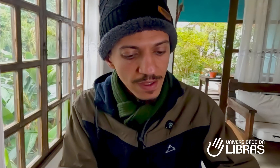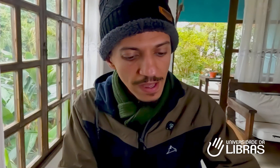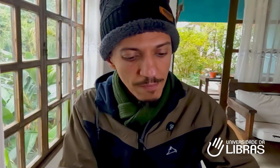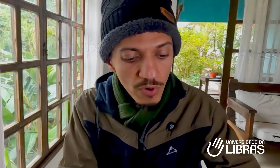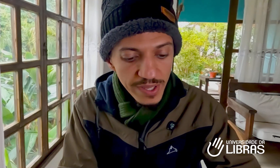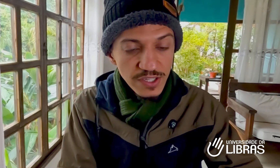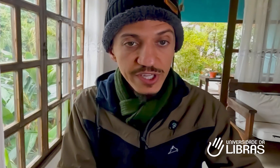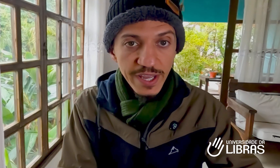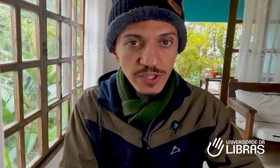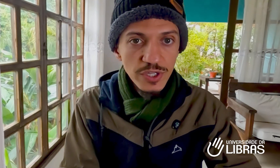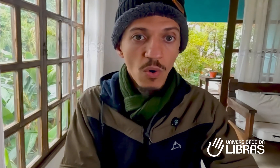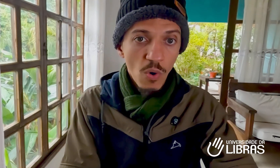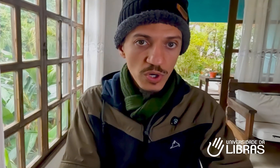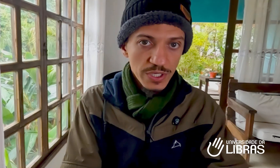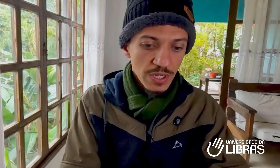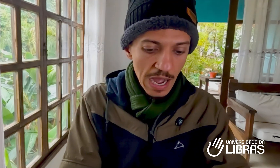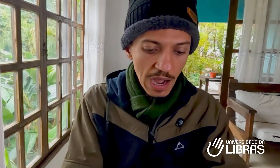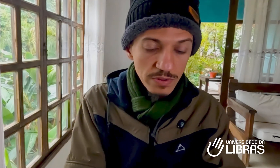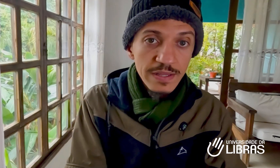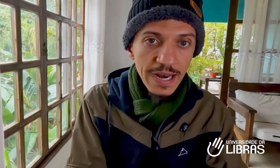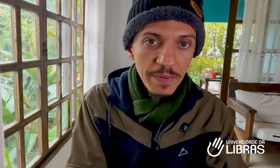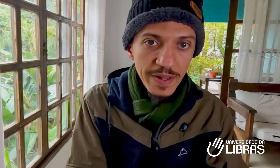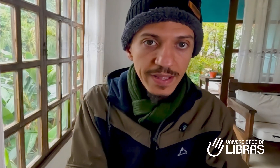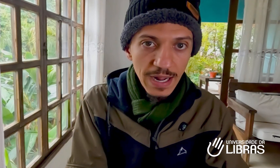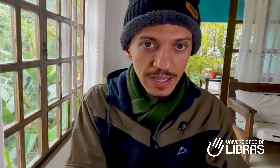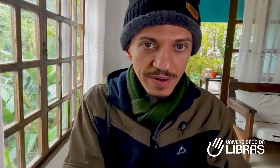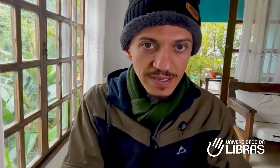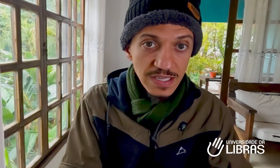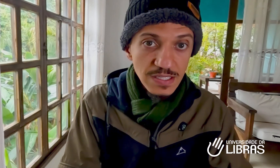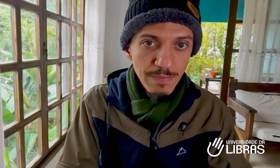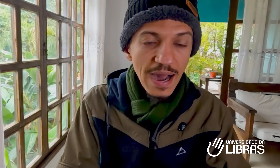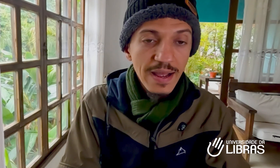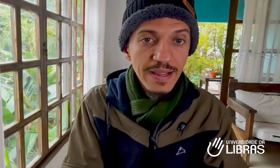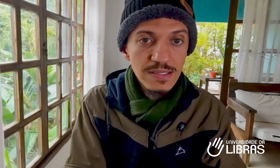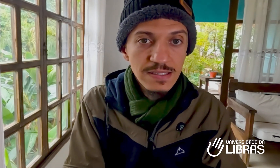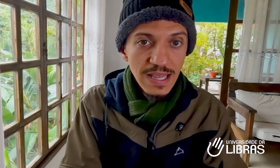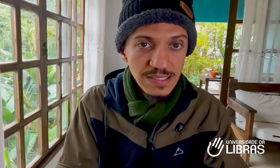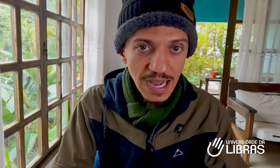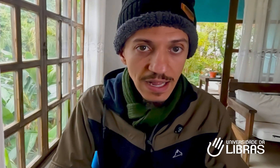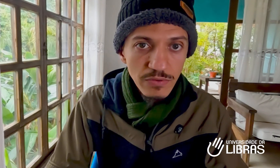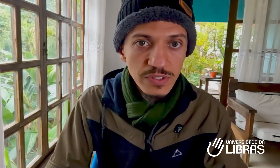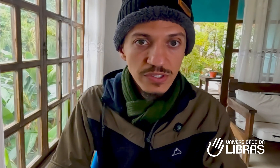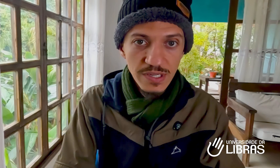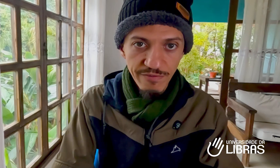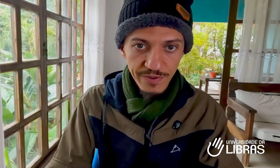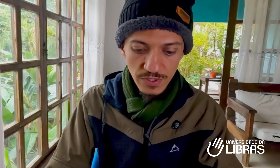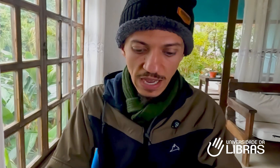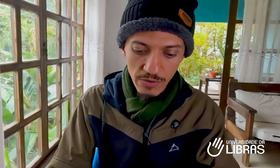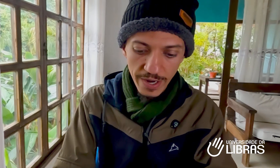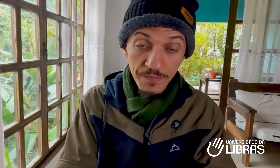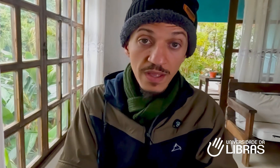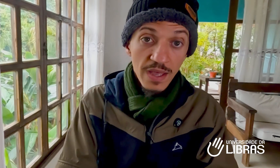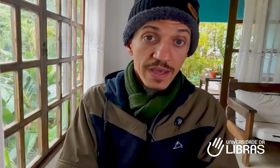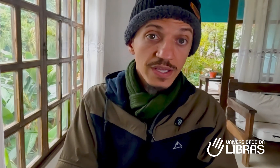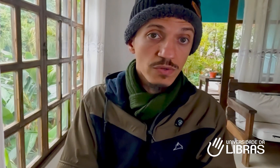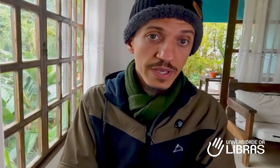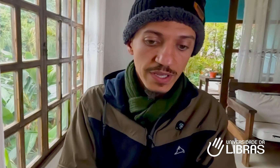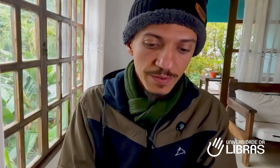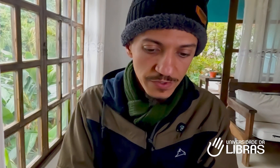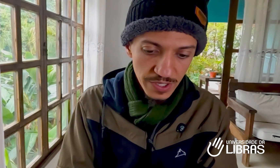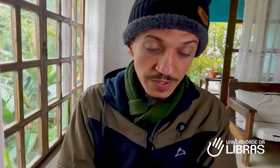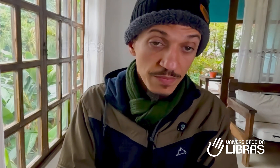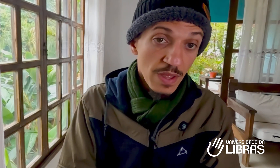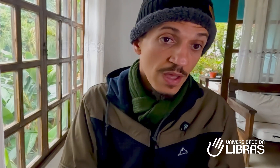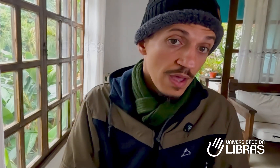assim, muita gente hoje, ao tentar aprender a Libras, esbarra nesses exatos desafios. Agora, isso